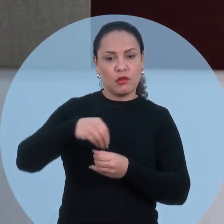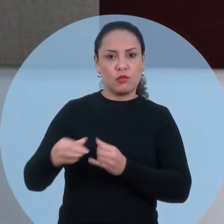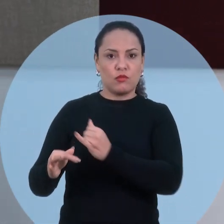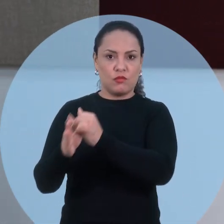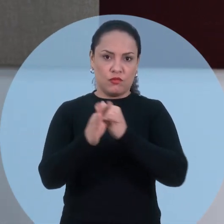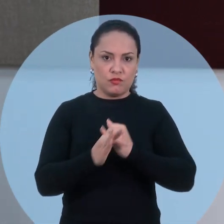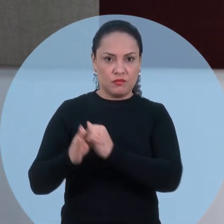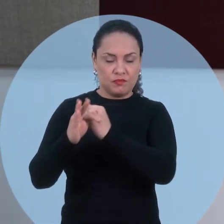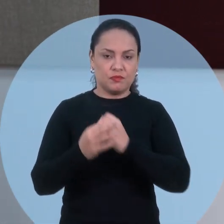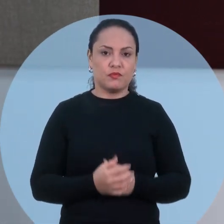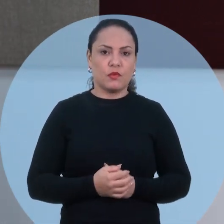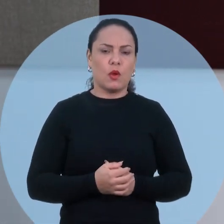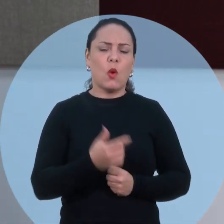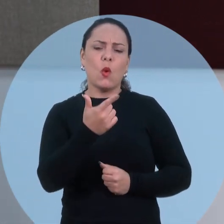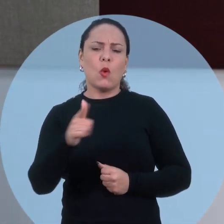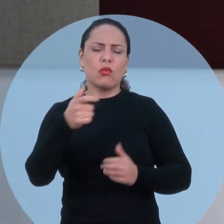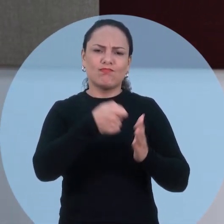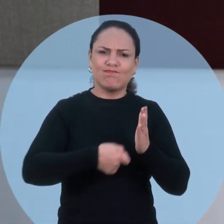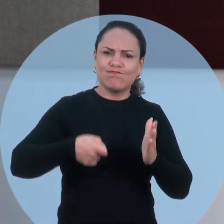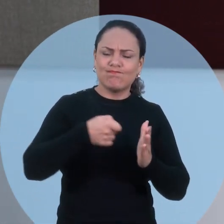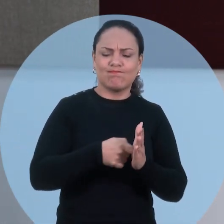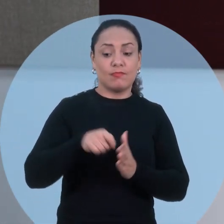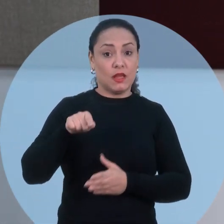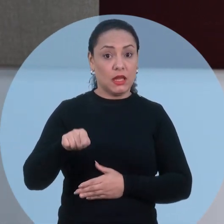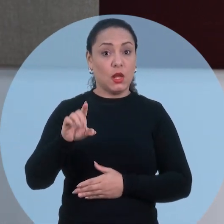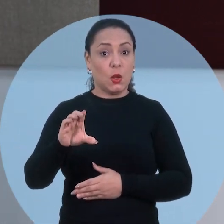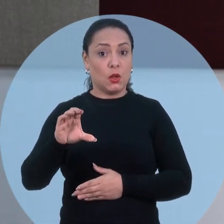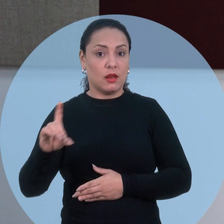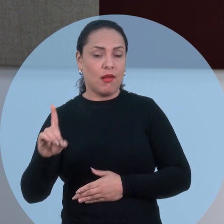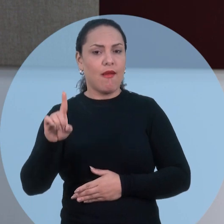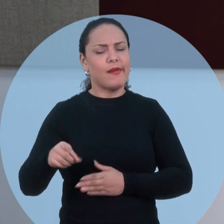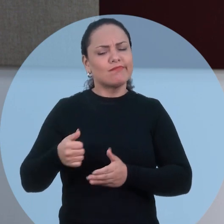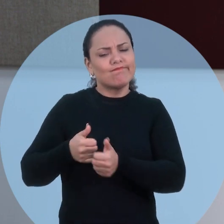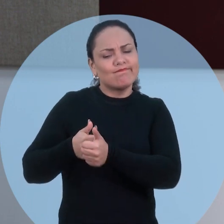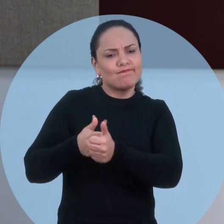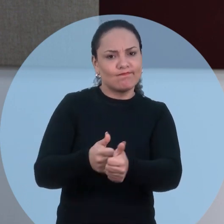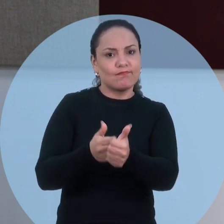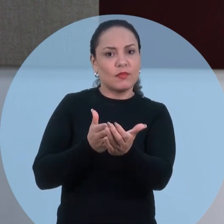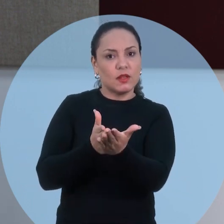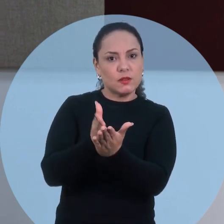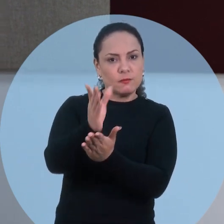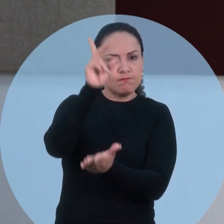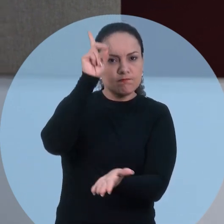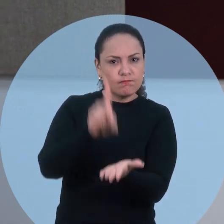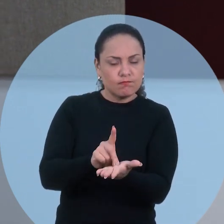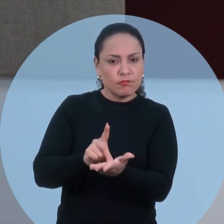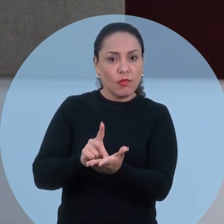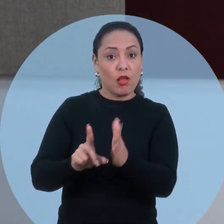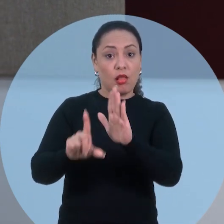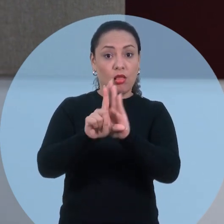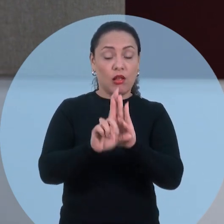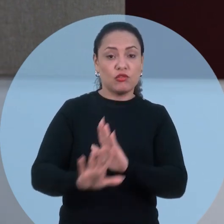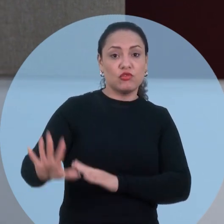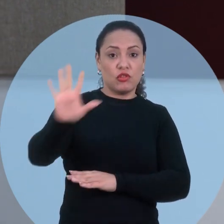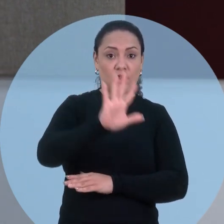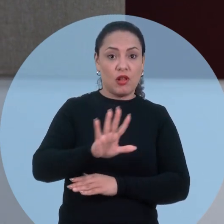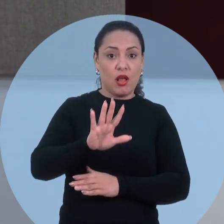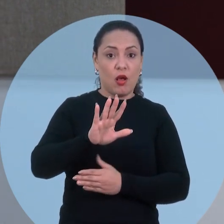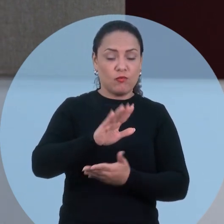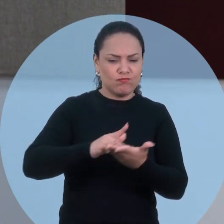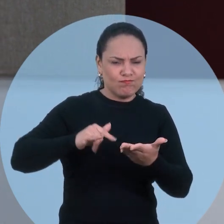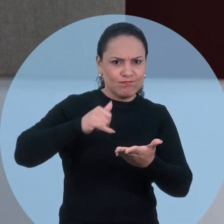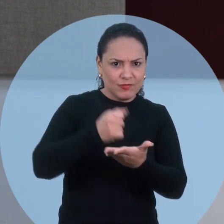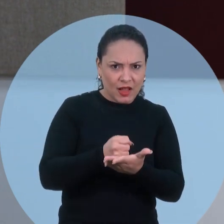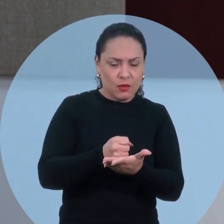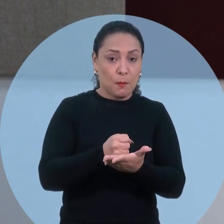Ceará. Outro grande desafio da coordenadoria é o de acompanhar a efetivação da Lei Geral de Proteção de Dados